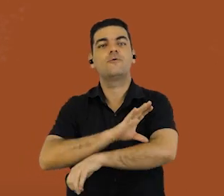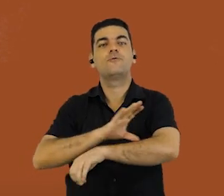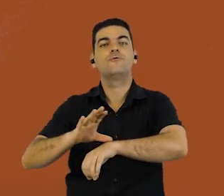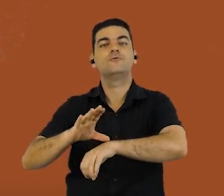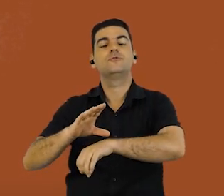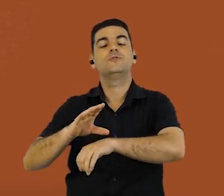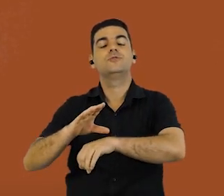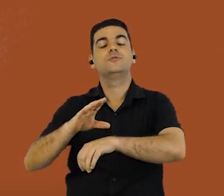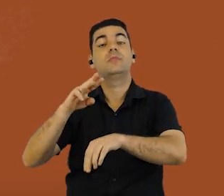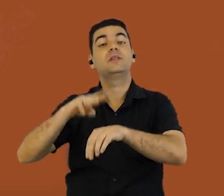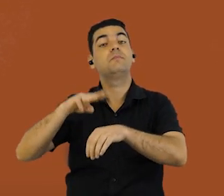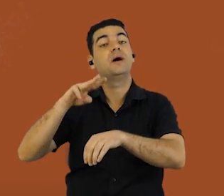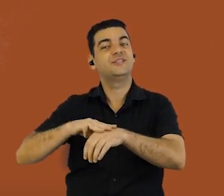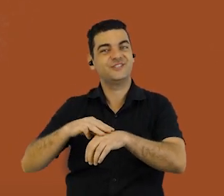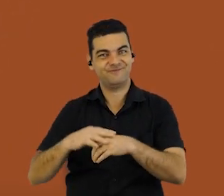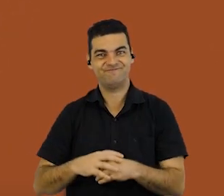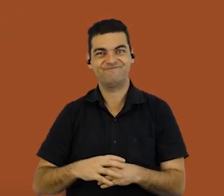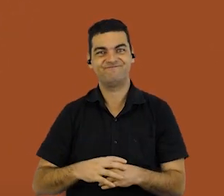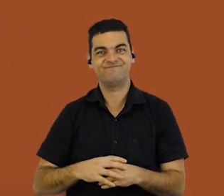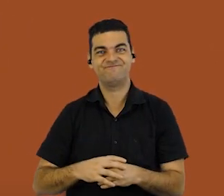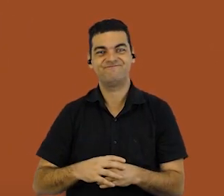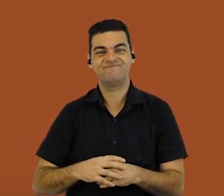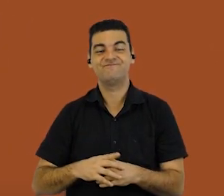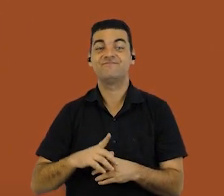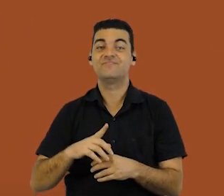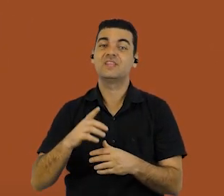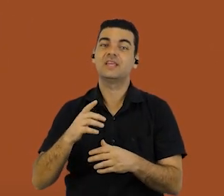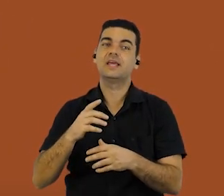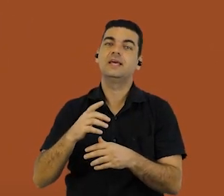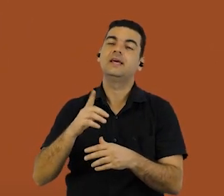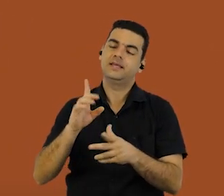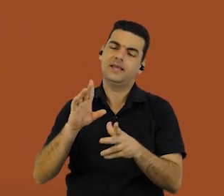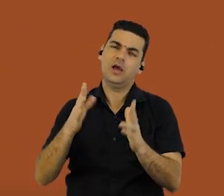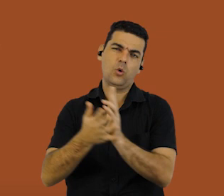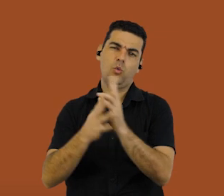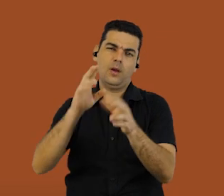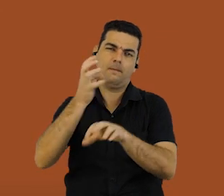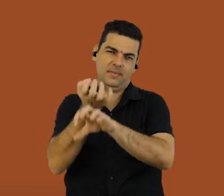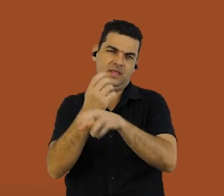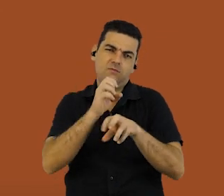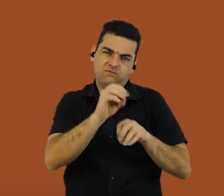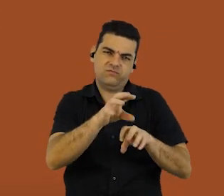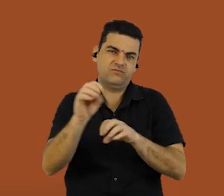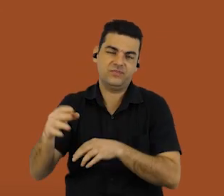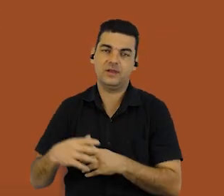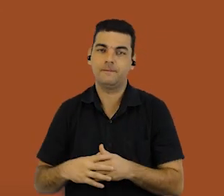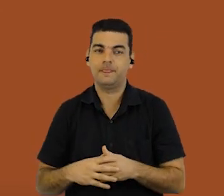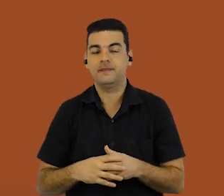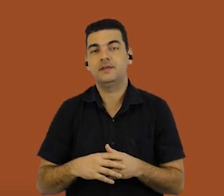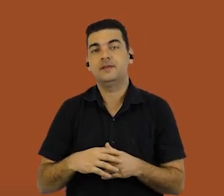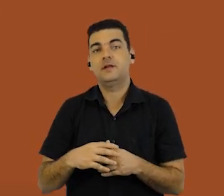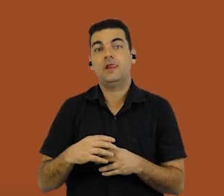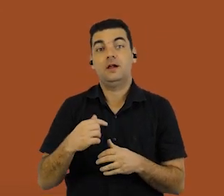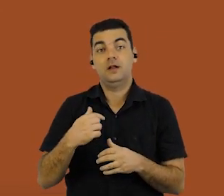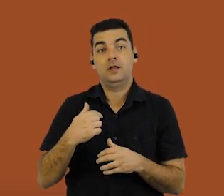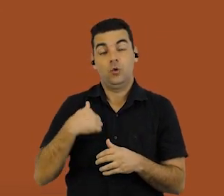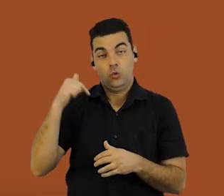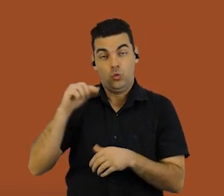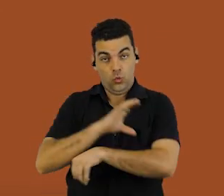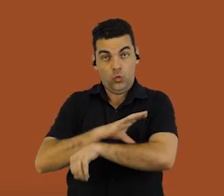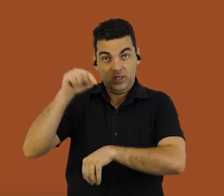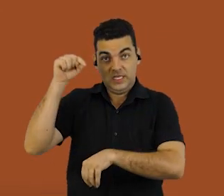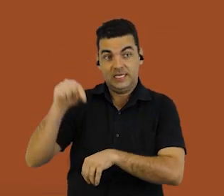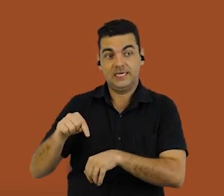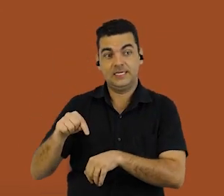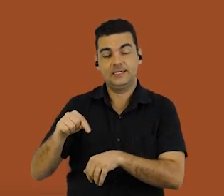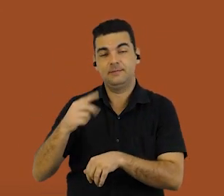de licenciatura em matemática, né, dentro das disciplinas da licenciatura. Nós, no nosso curso aqui na UFBA, a